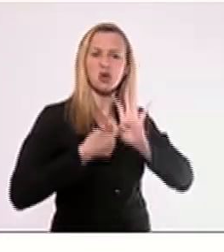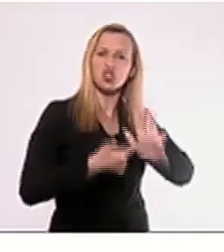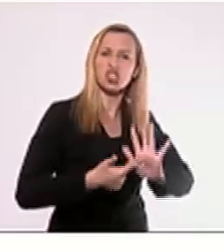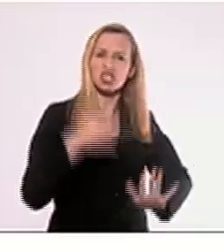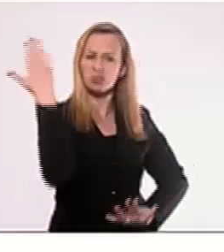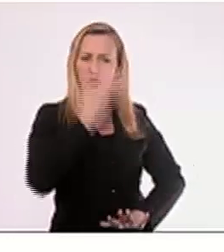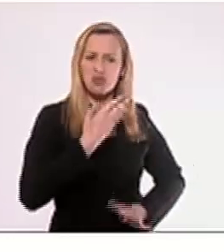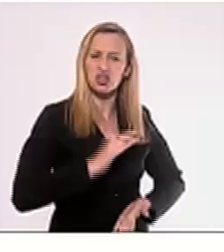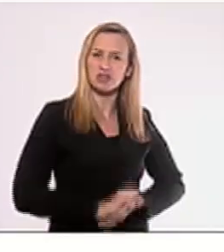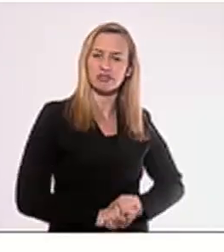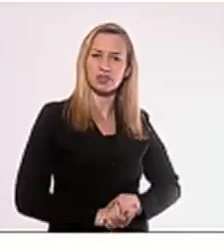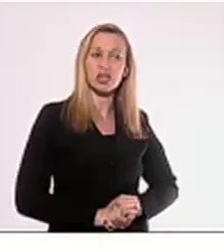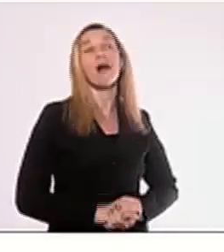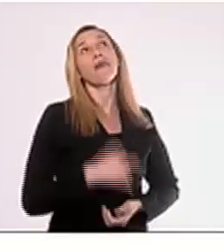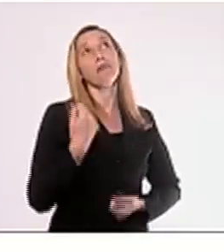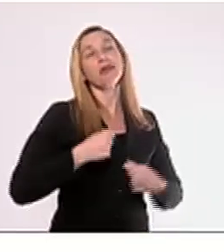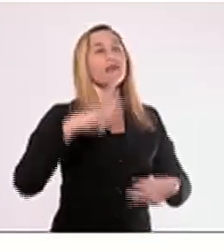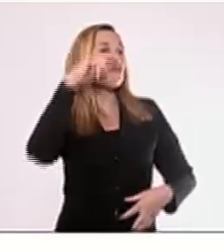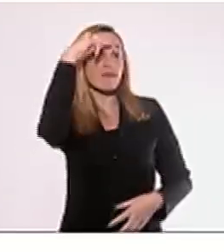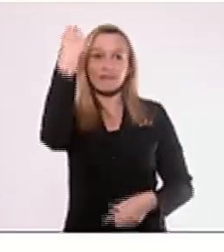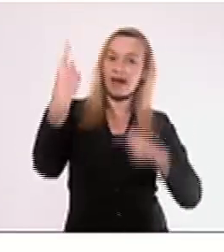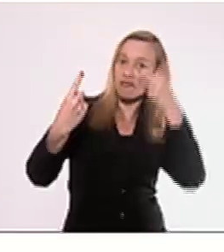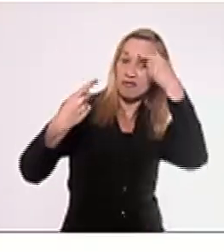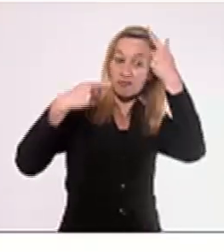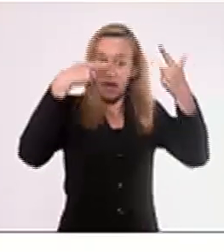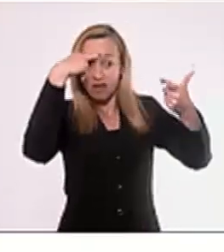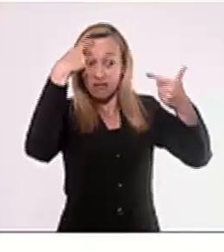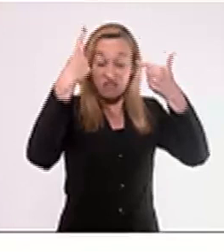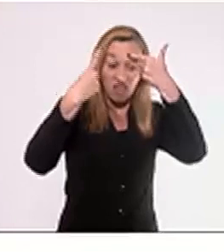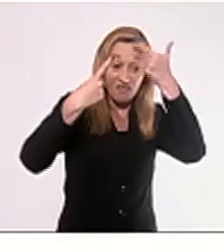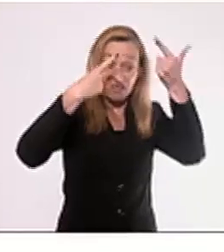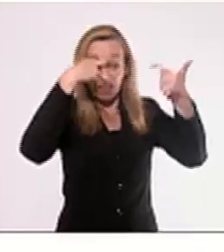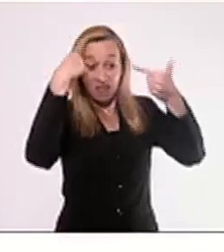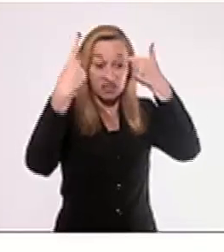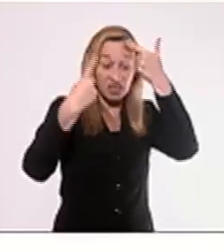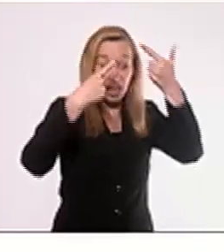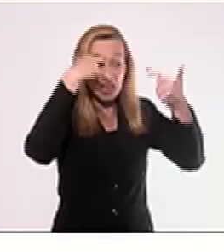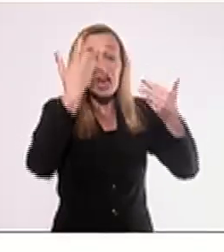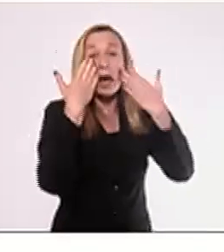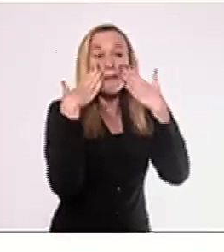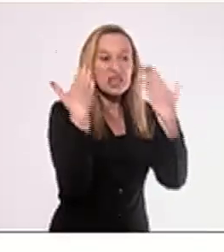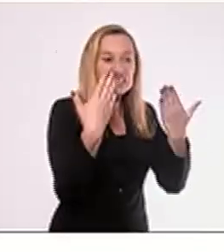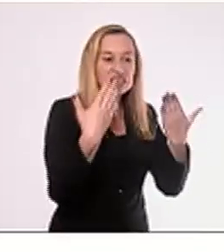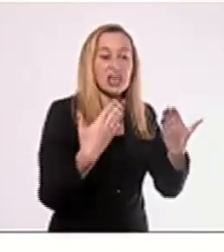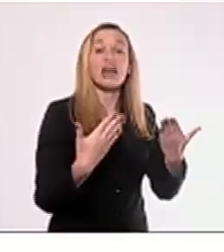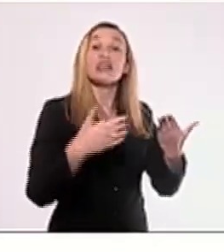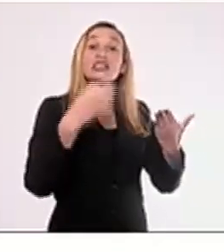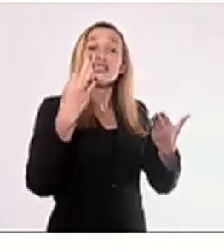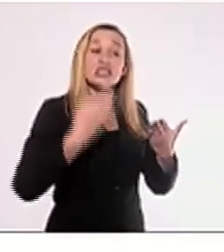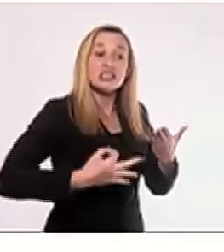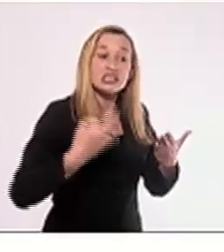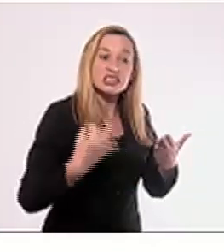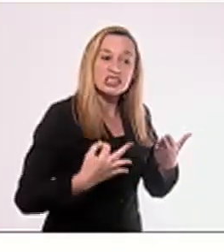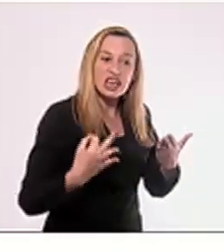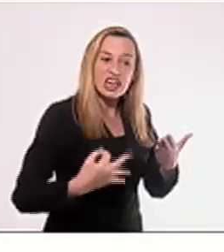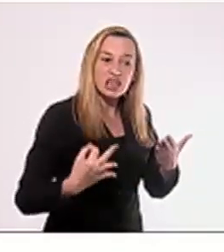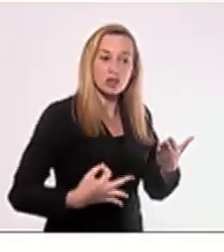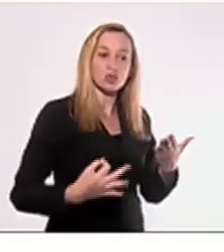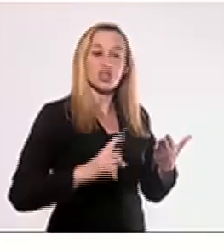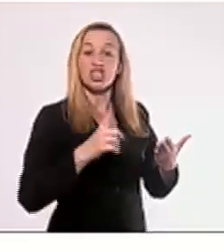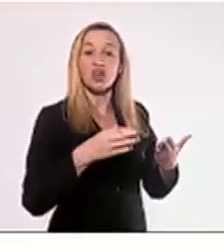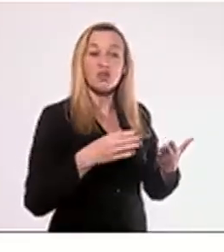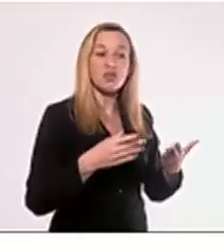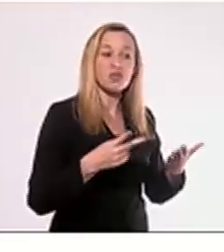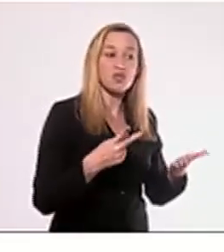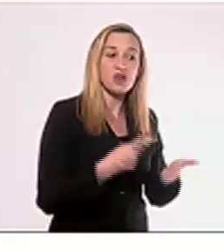CPI. Então tem que inventar, tem que fazer ilações, tem que apresentar uma justificativa falha, que não